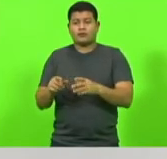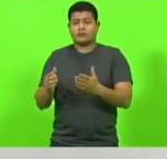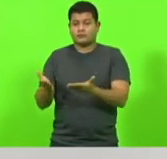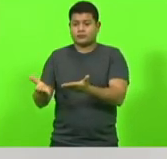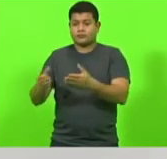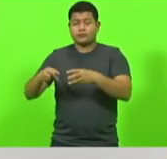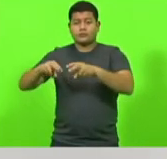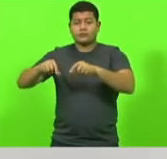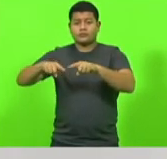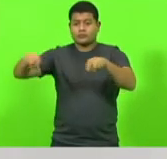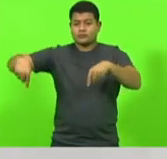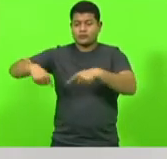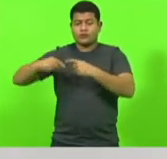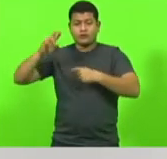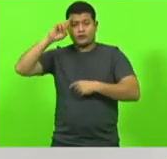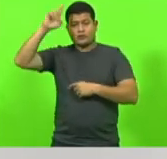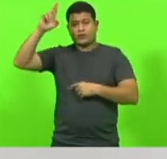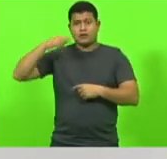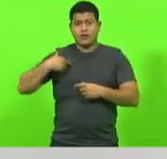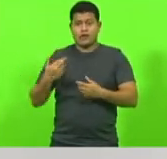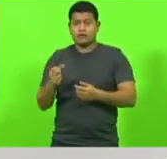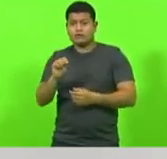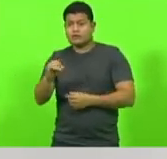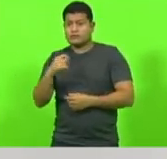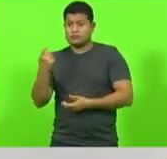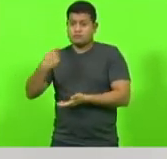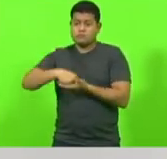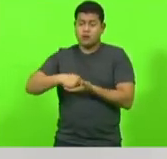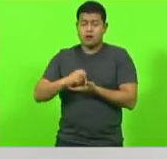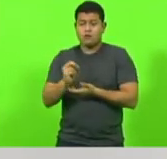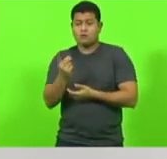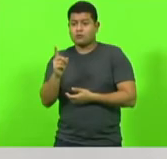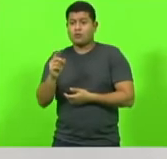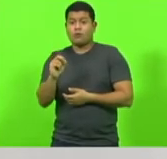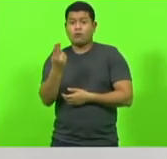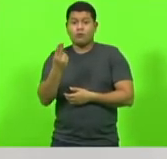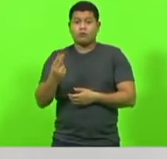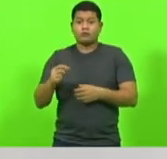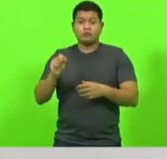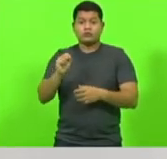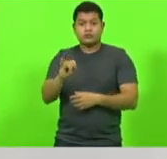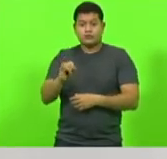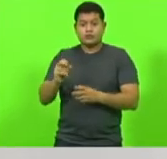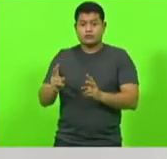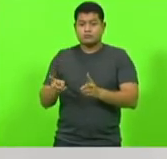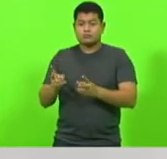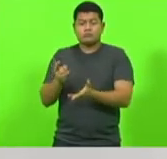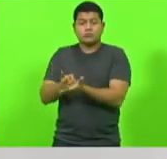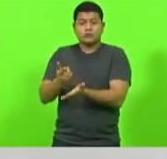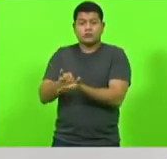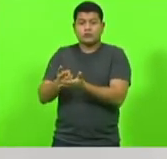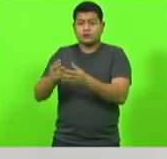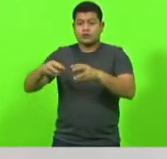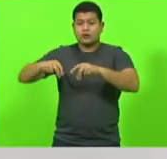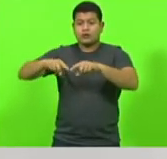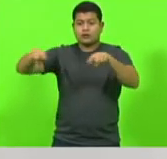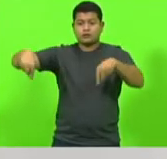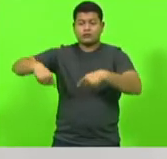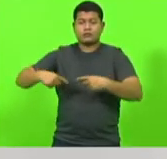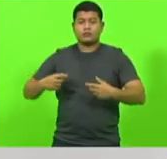ser indenizado e não ser, ele ter e não ter a propriedade. Nós fazemos com que ele mesmo